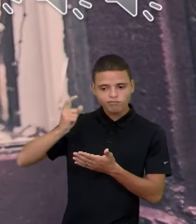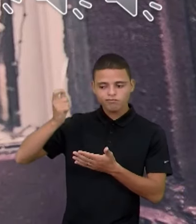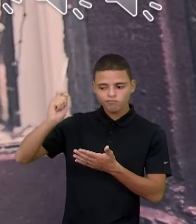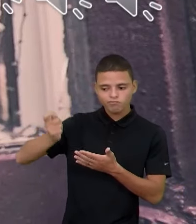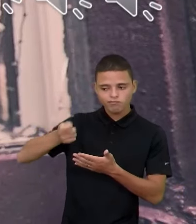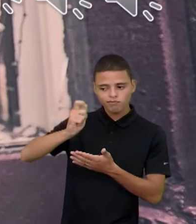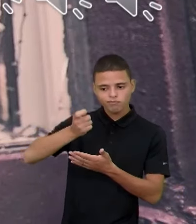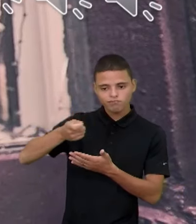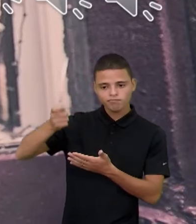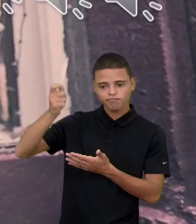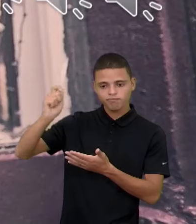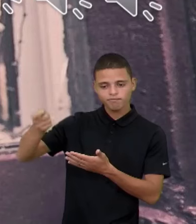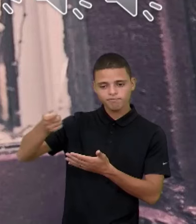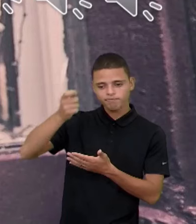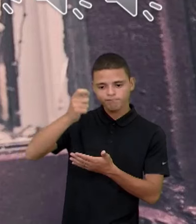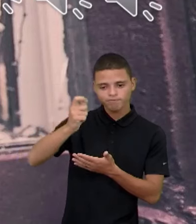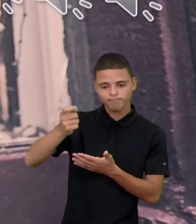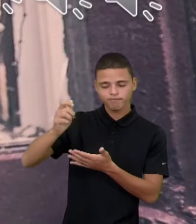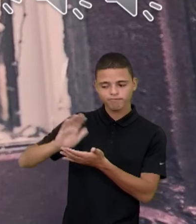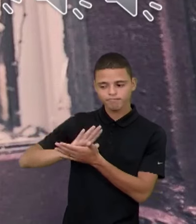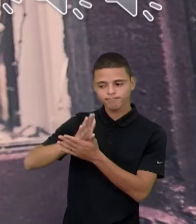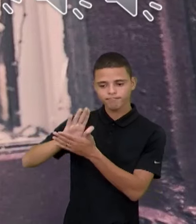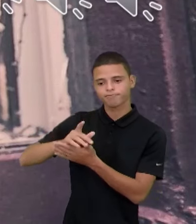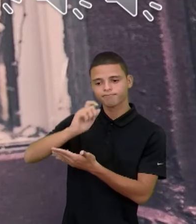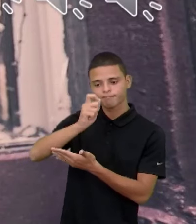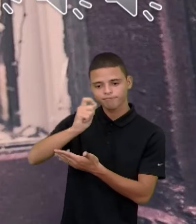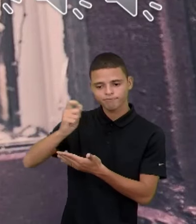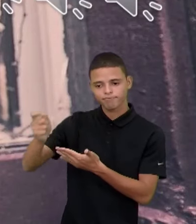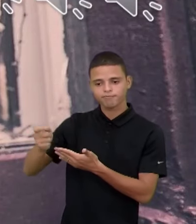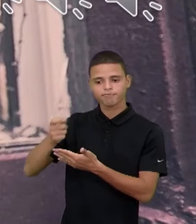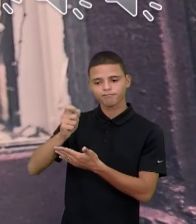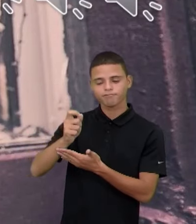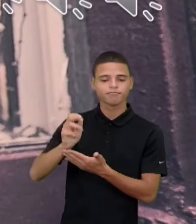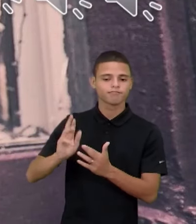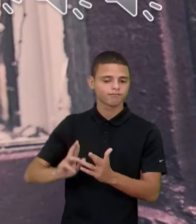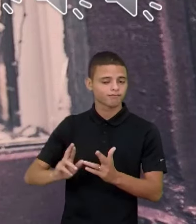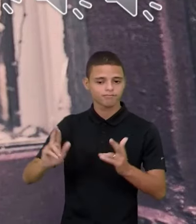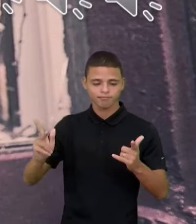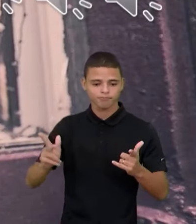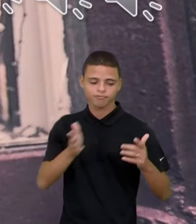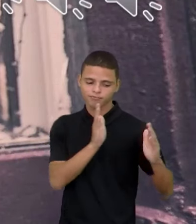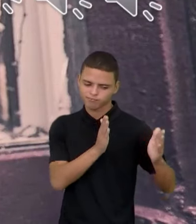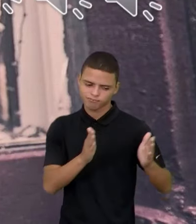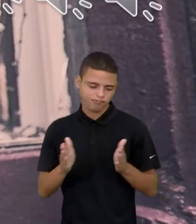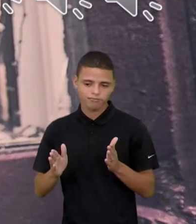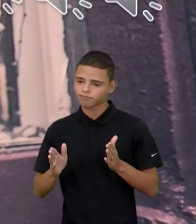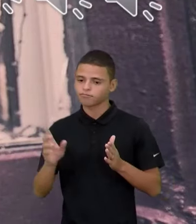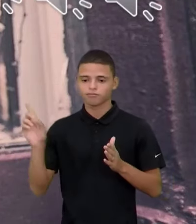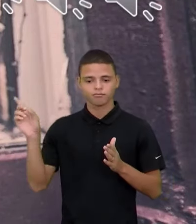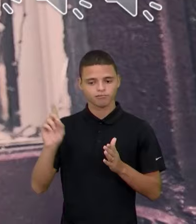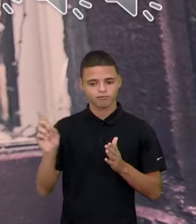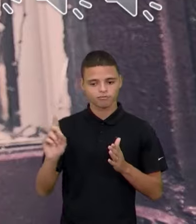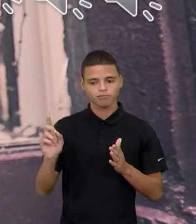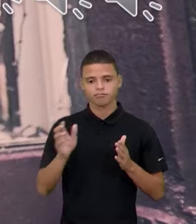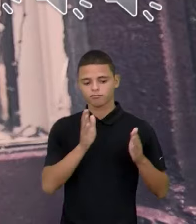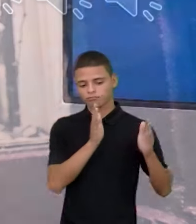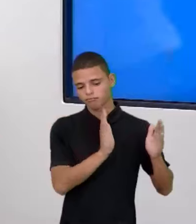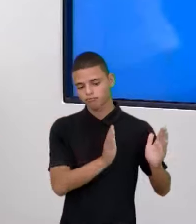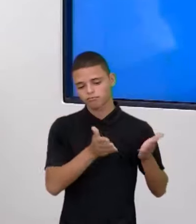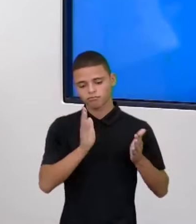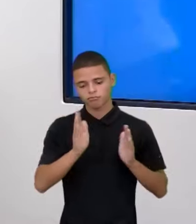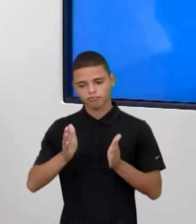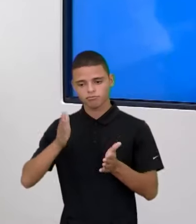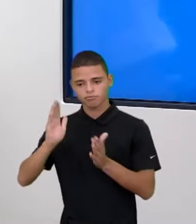Ele vai quebrando o ritmo, não deixa esse ritmo constante, como se fosse uma marcha do exército, né? 1, 2,